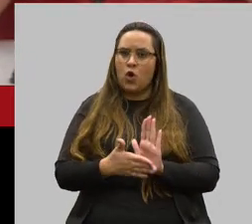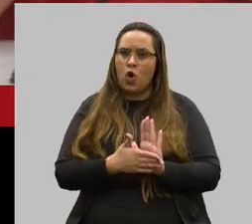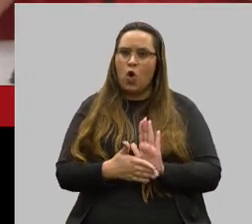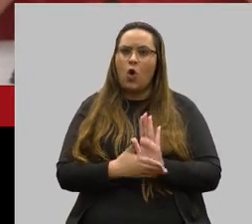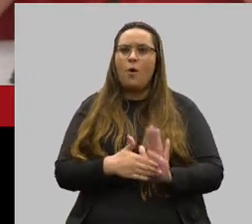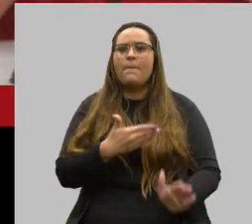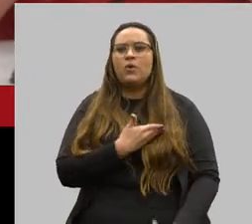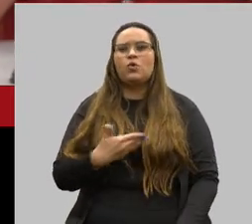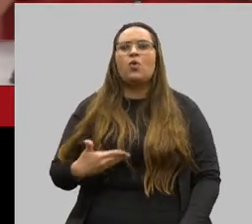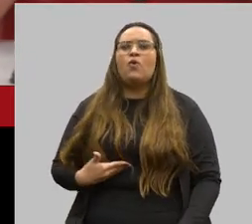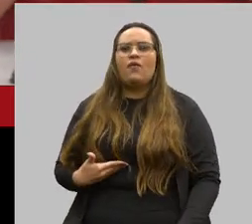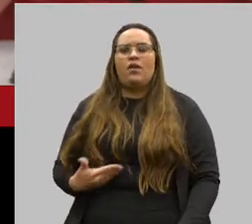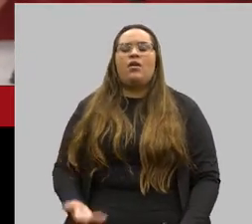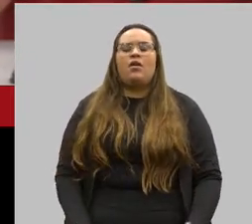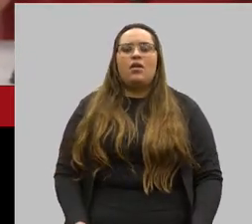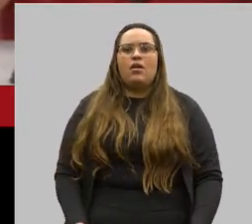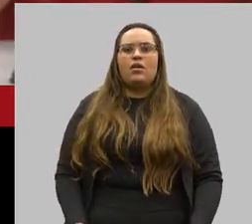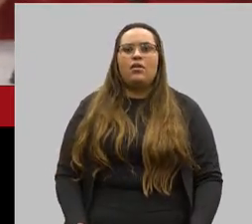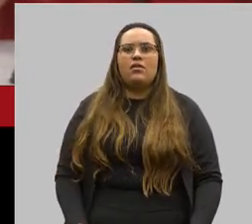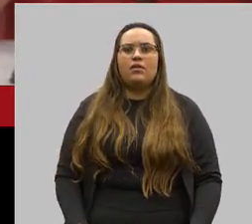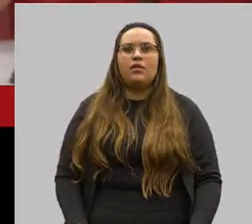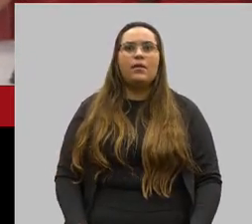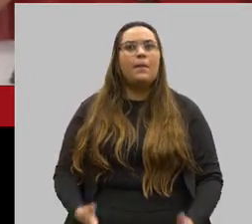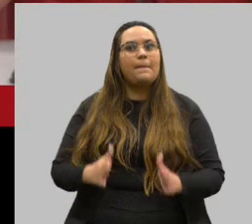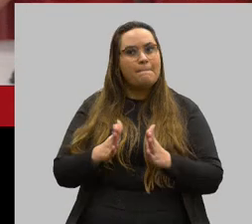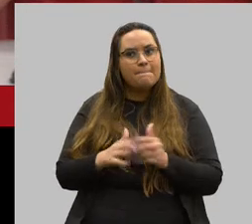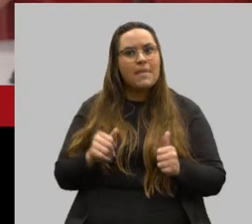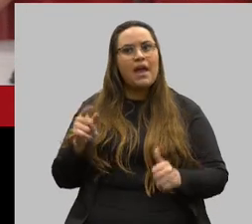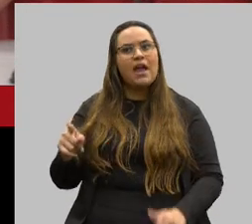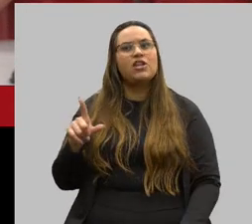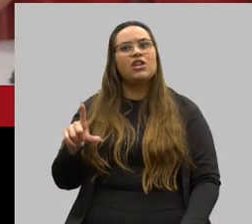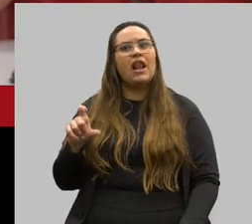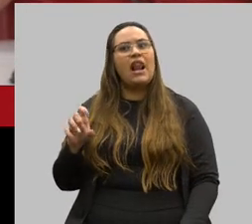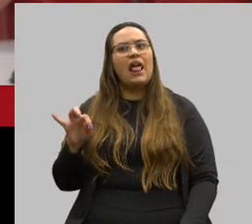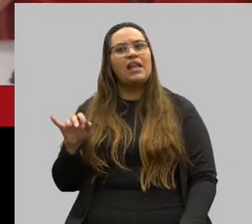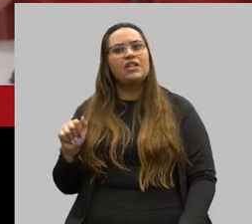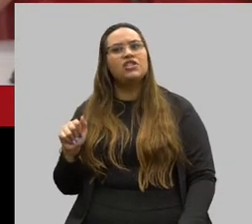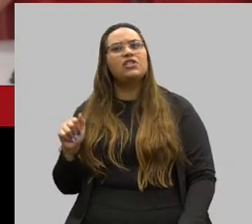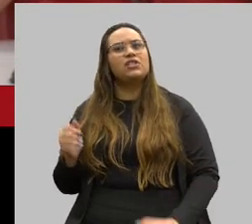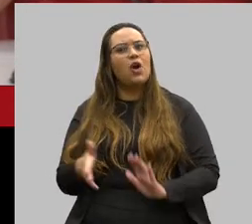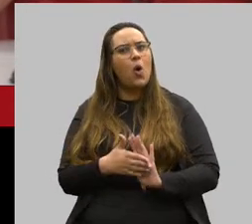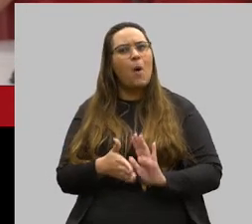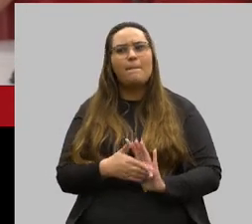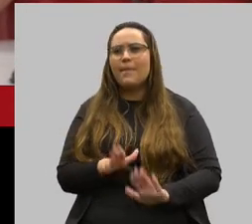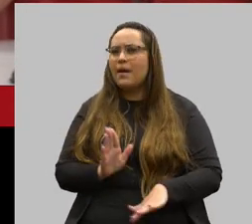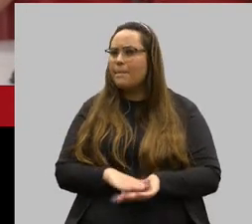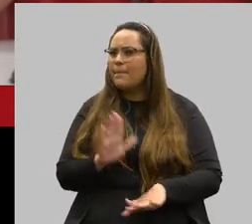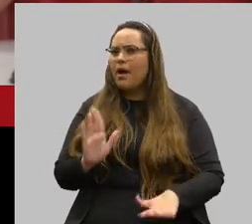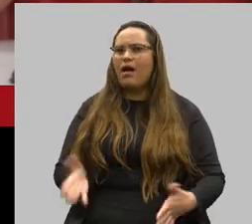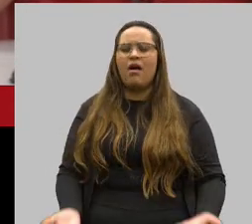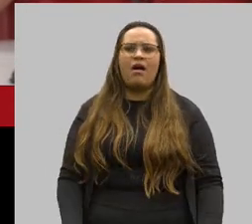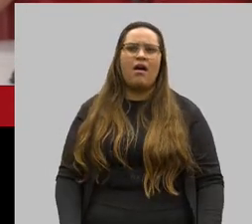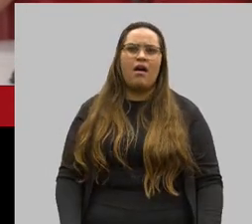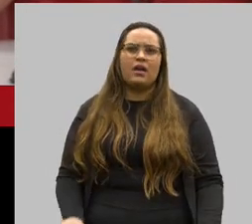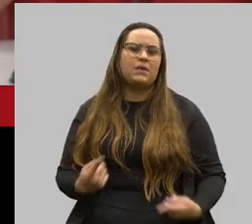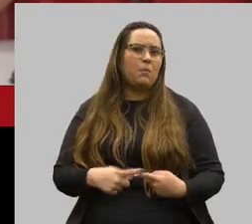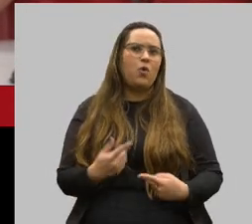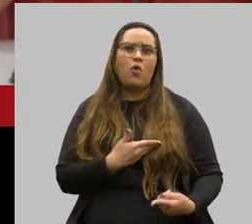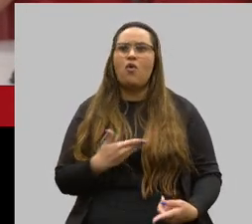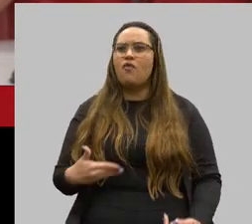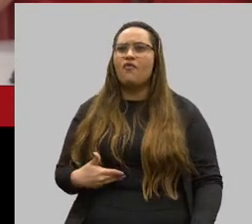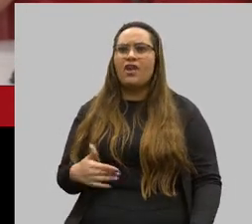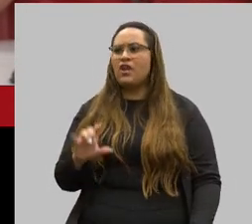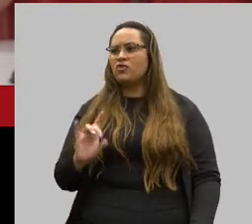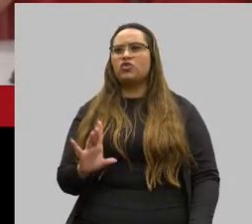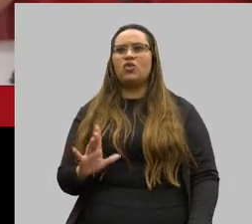mais Popular eles estão Deputado pede a Dra Letícia para cobrar com mais firmeza do governo porque o governo só vem empurrando com a